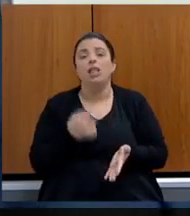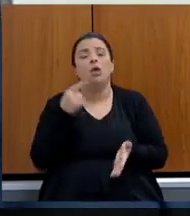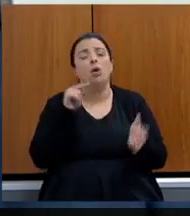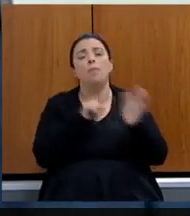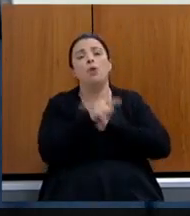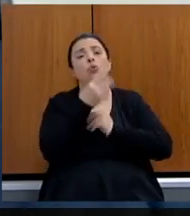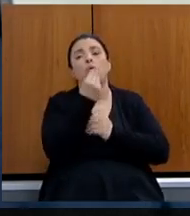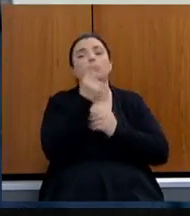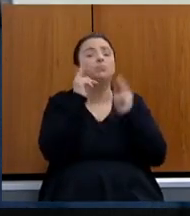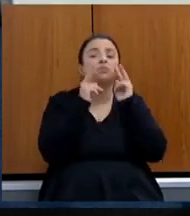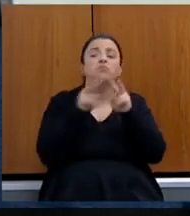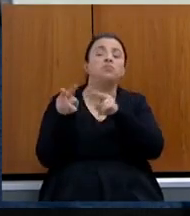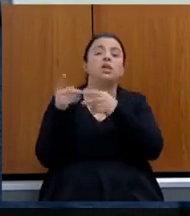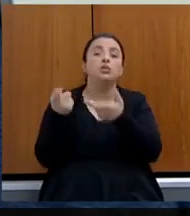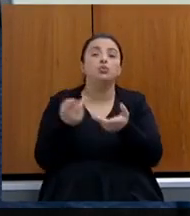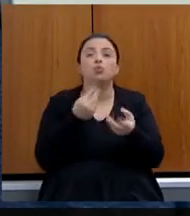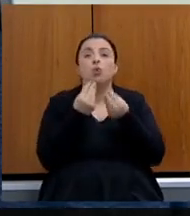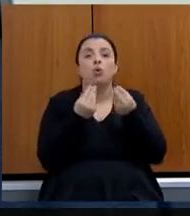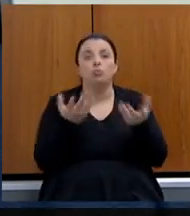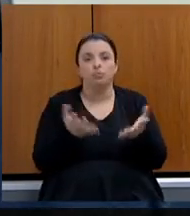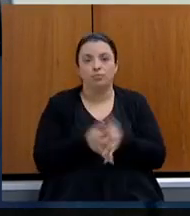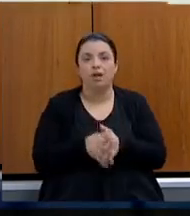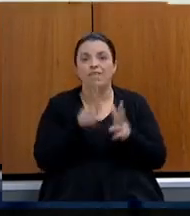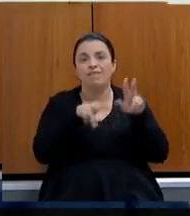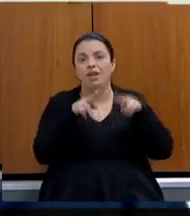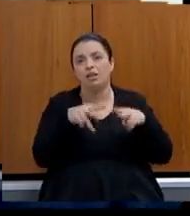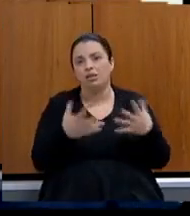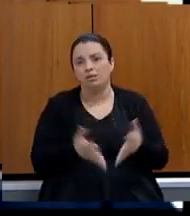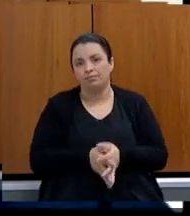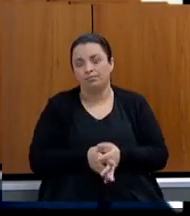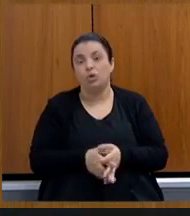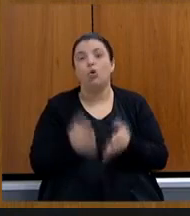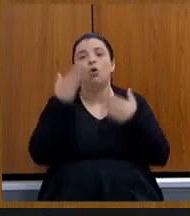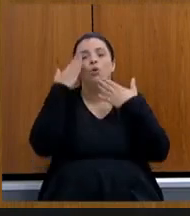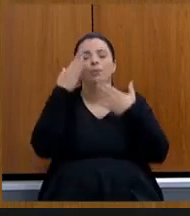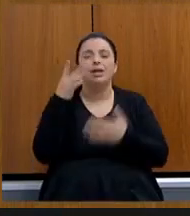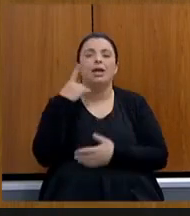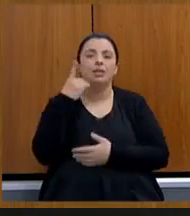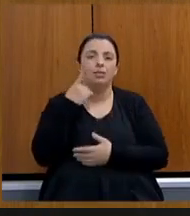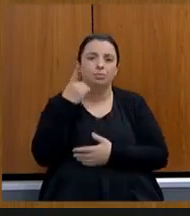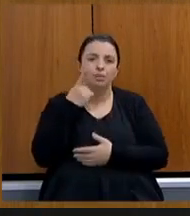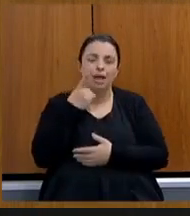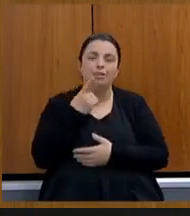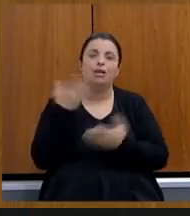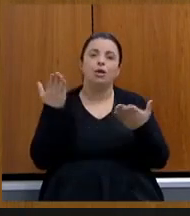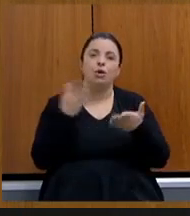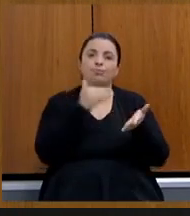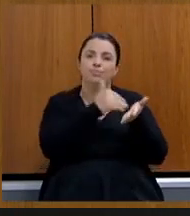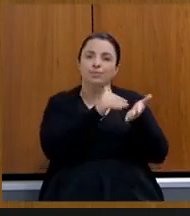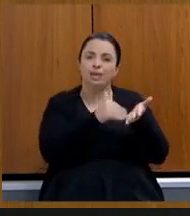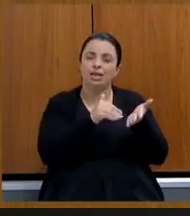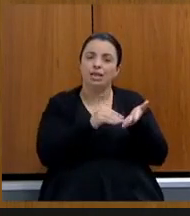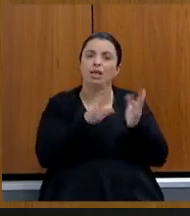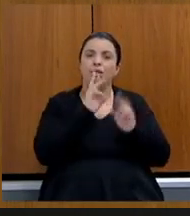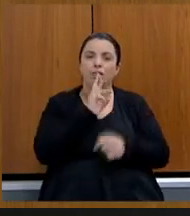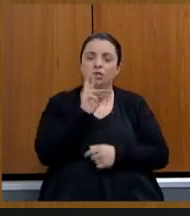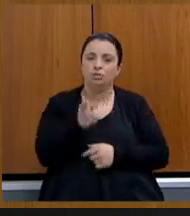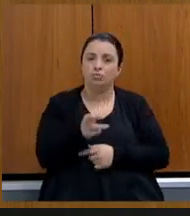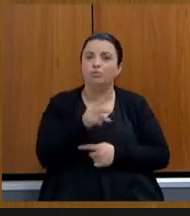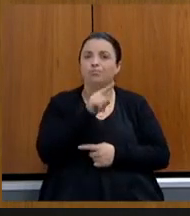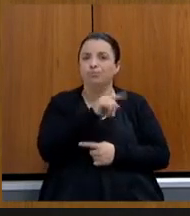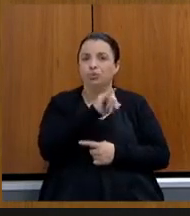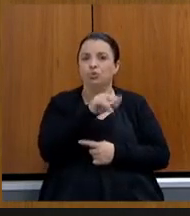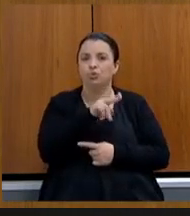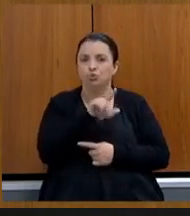essa é top bom obrigada Deputado tá suas considerações a secretária de estado Júlio